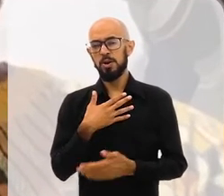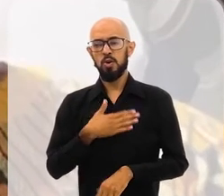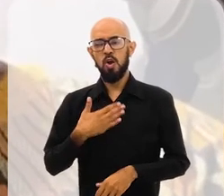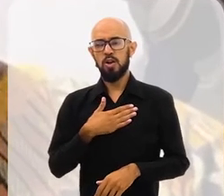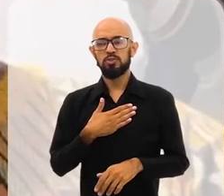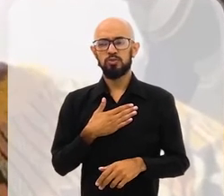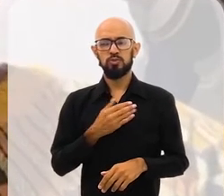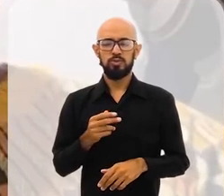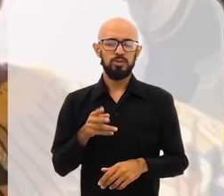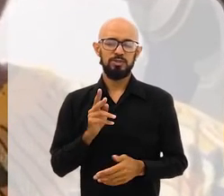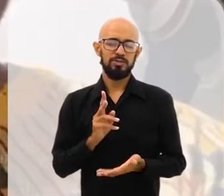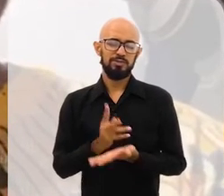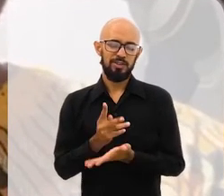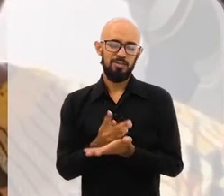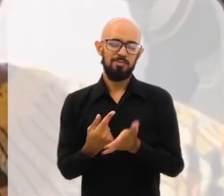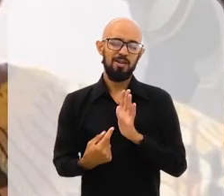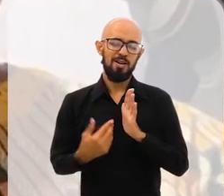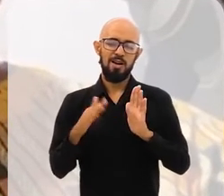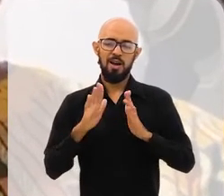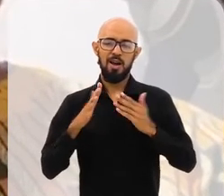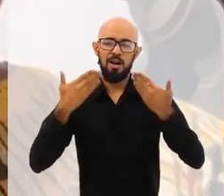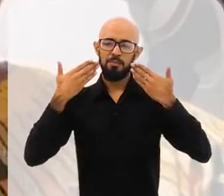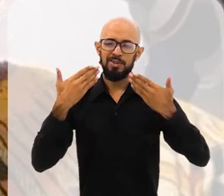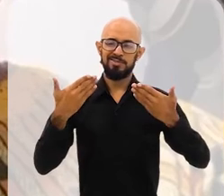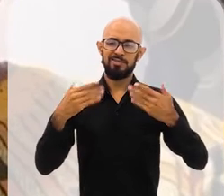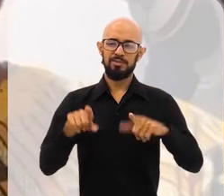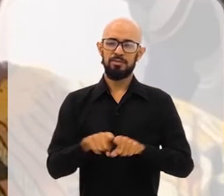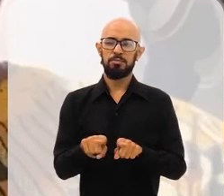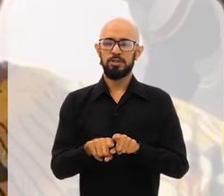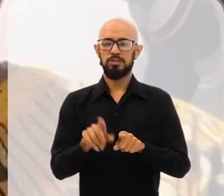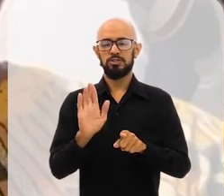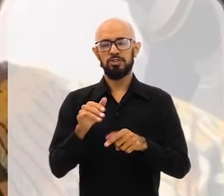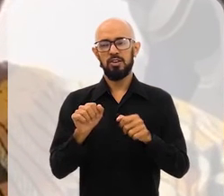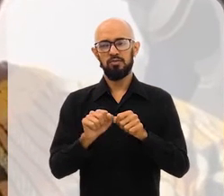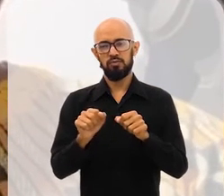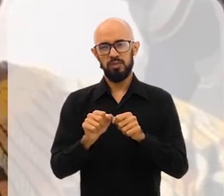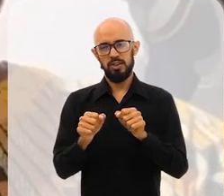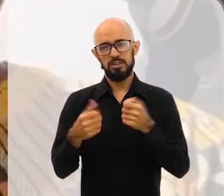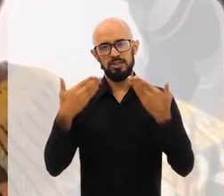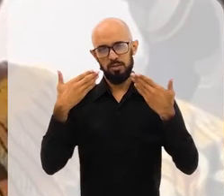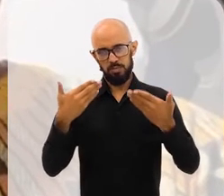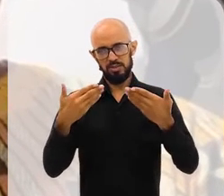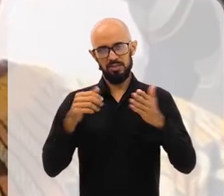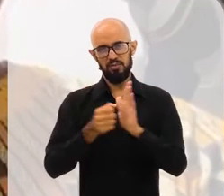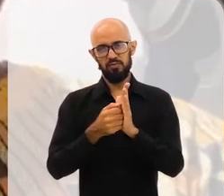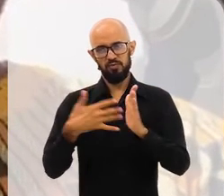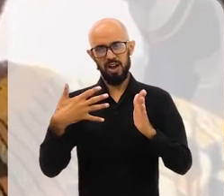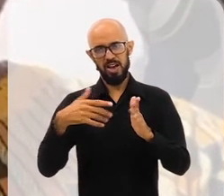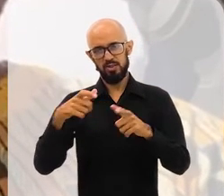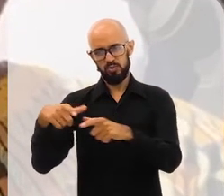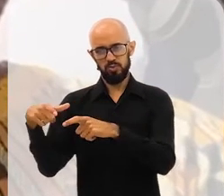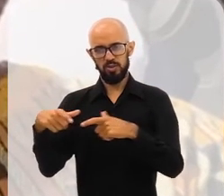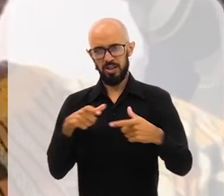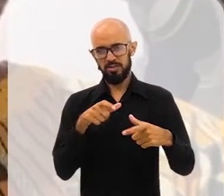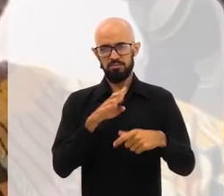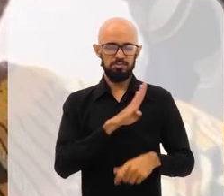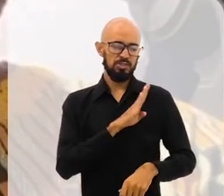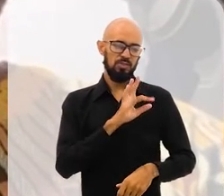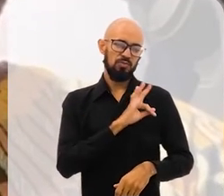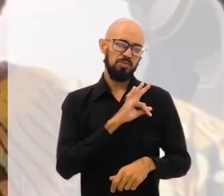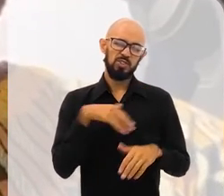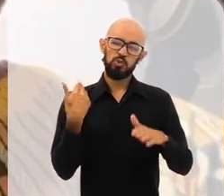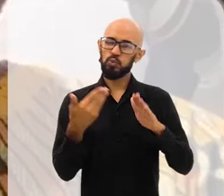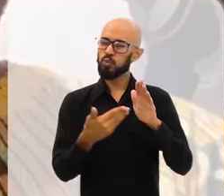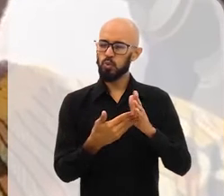posso retomo e apresento já fizemos temporadas em diversos lugares podemos abaixar nós